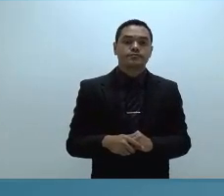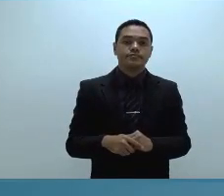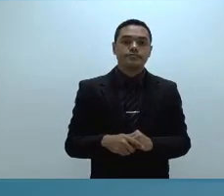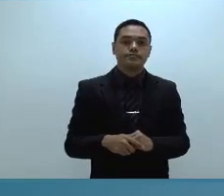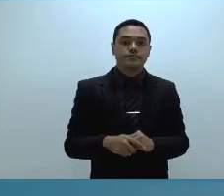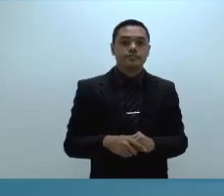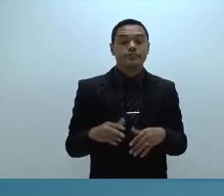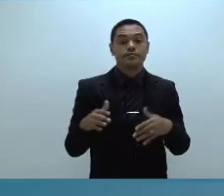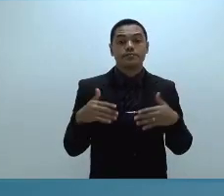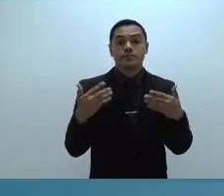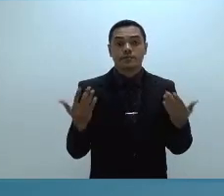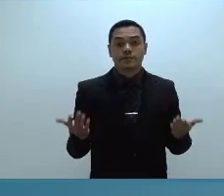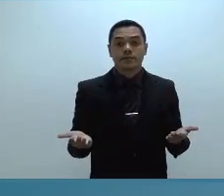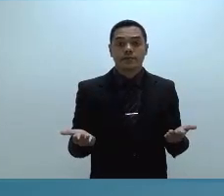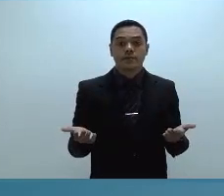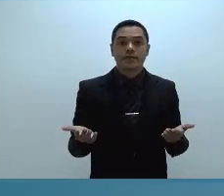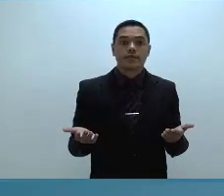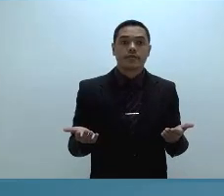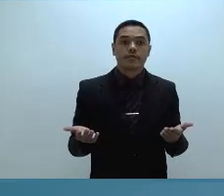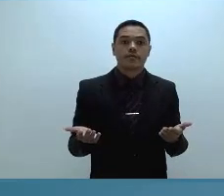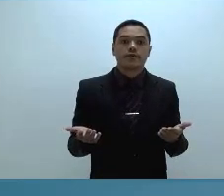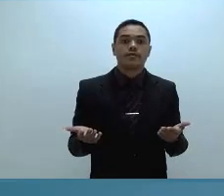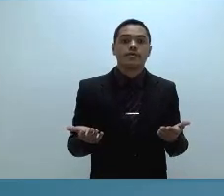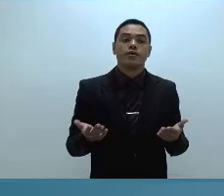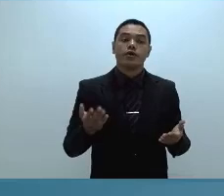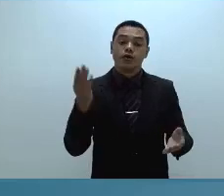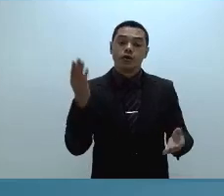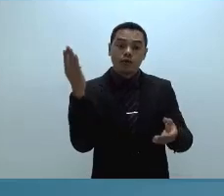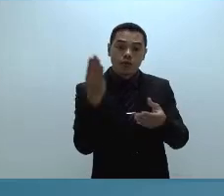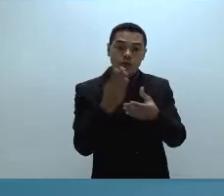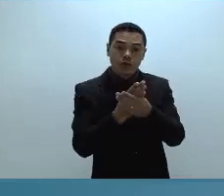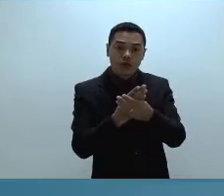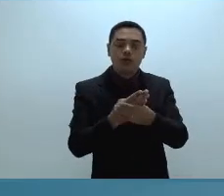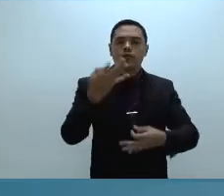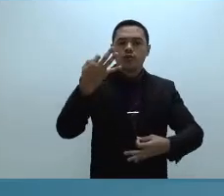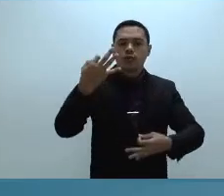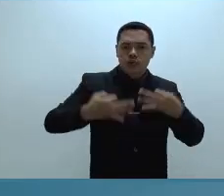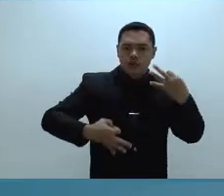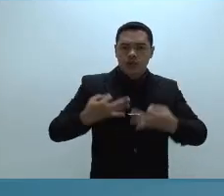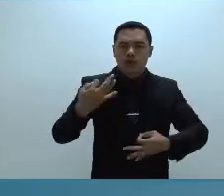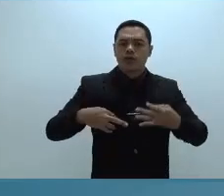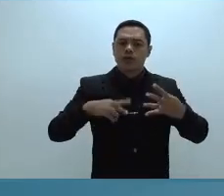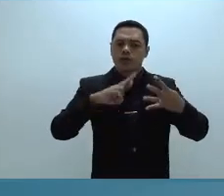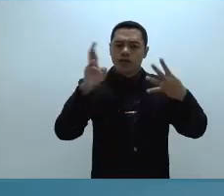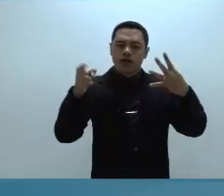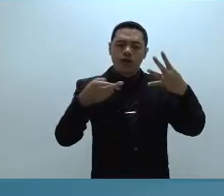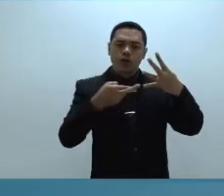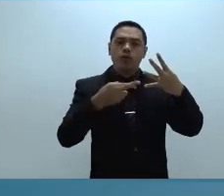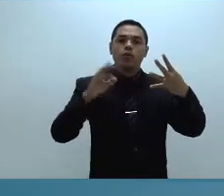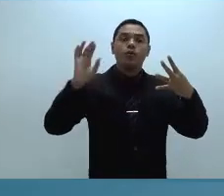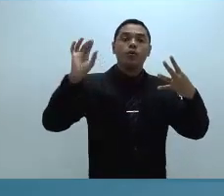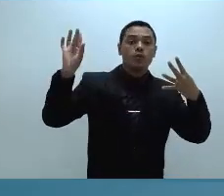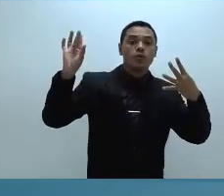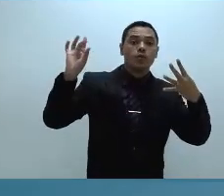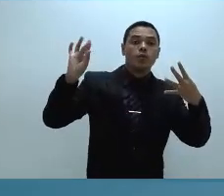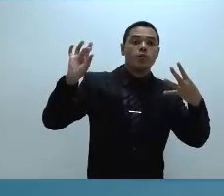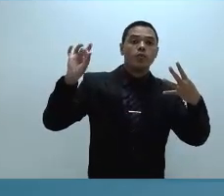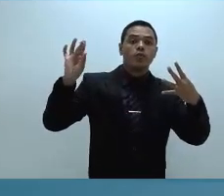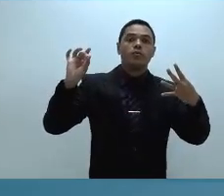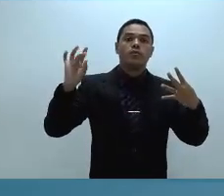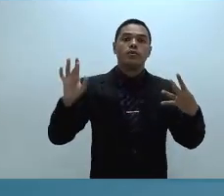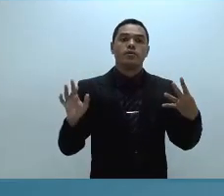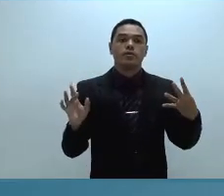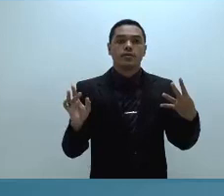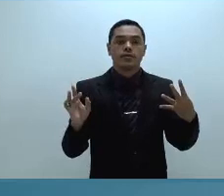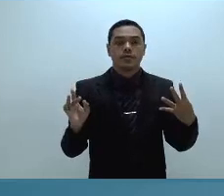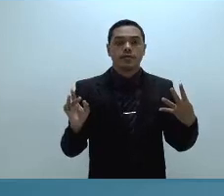Com efeito, tendo ocorrido o trânsito em julgado do recurso extraordinário, interposto pelo recorrente, não há